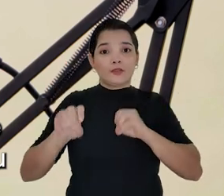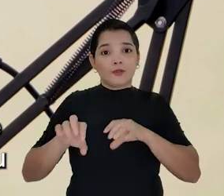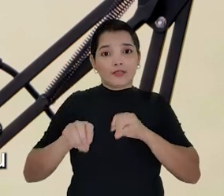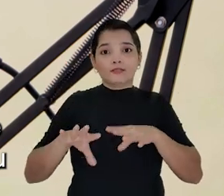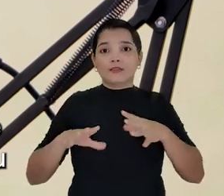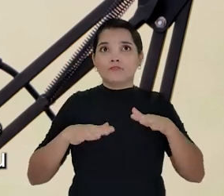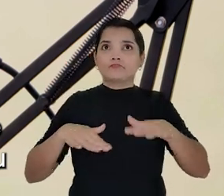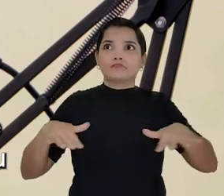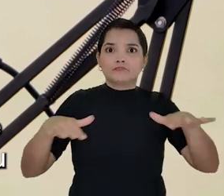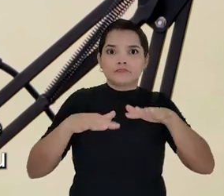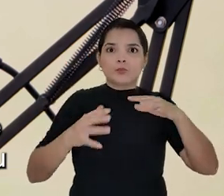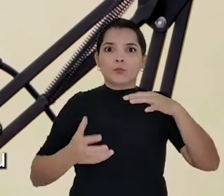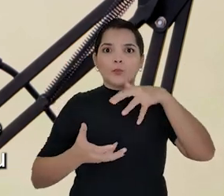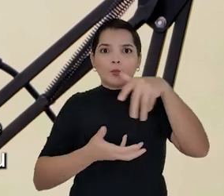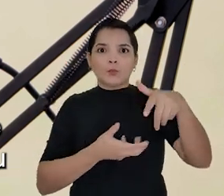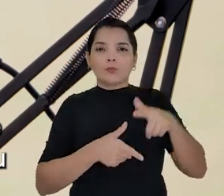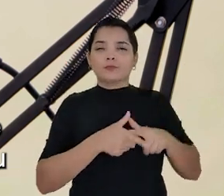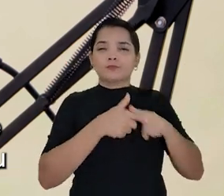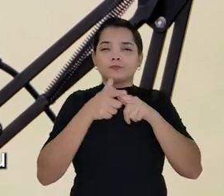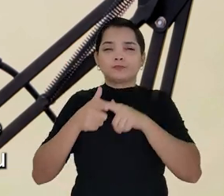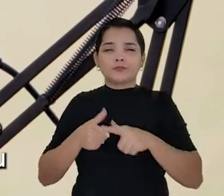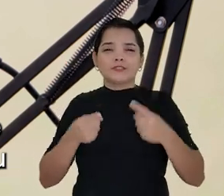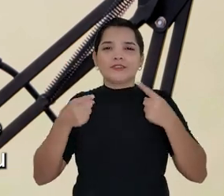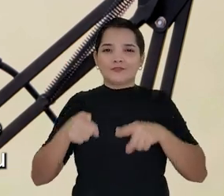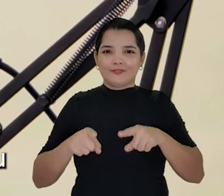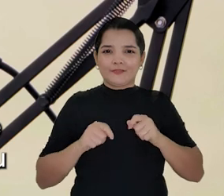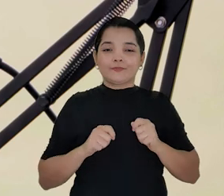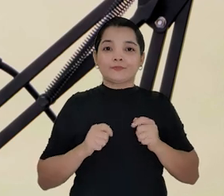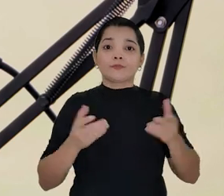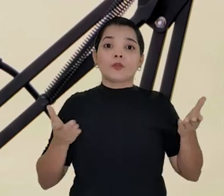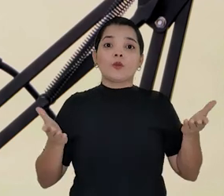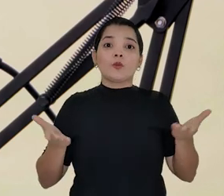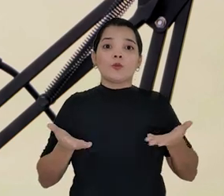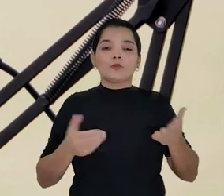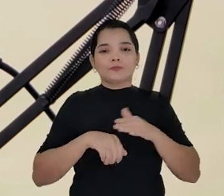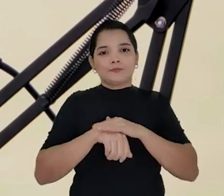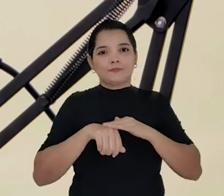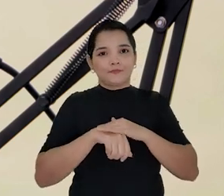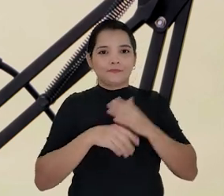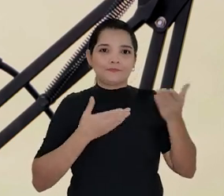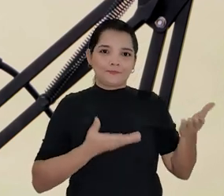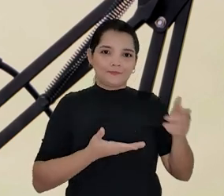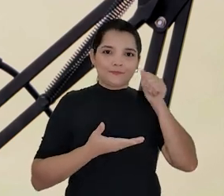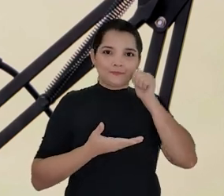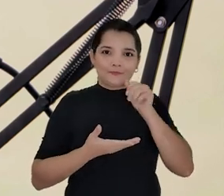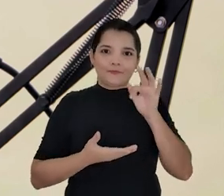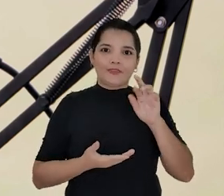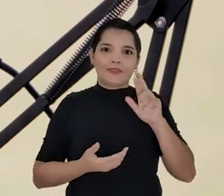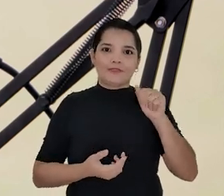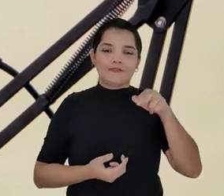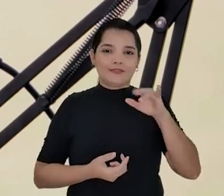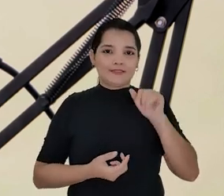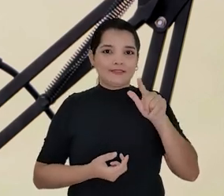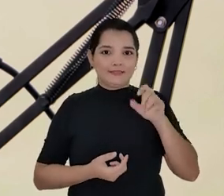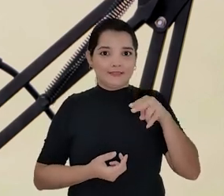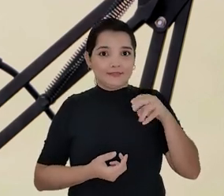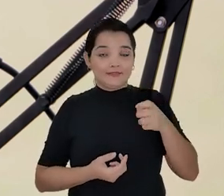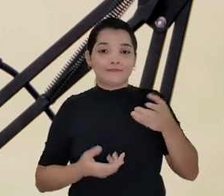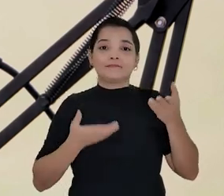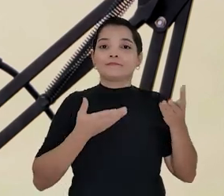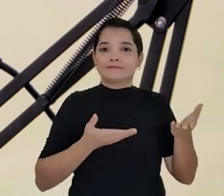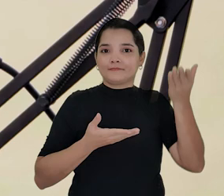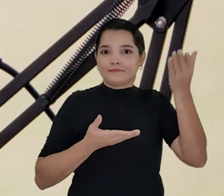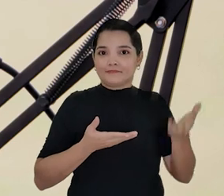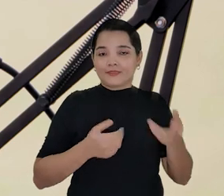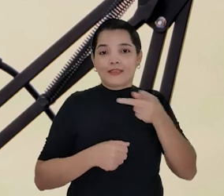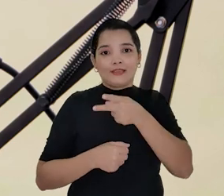diante dos Desafios globais hoje eu vou conversar com Francilene Procópio Garcia